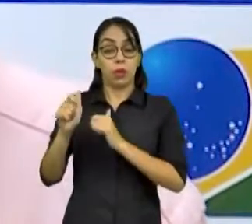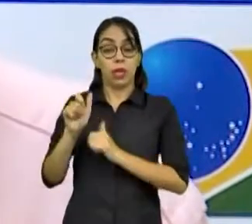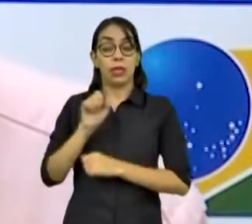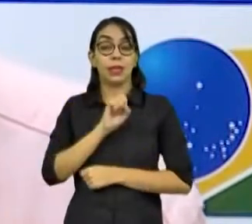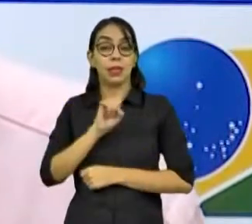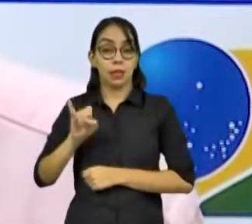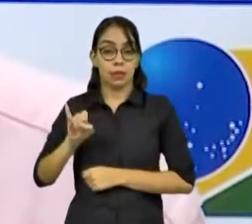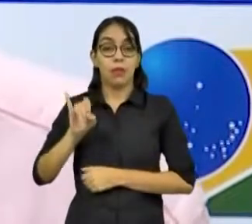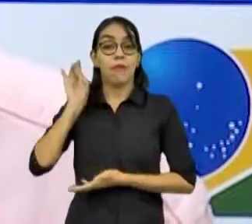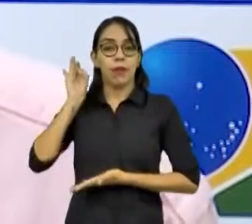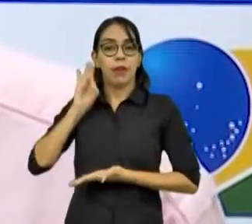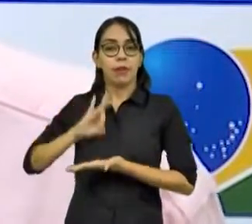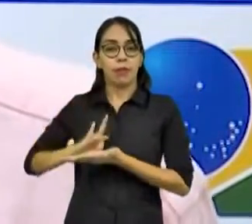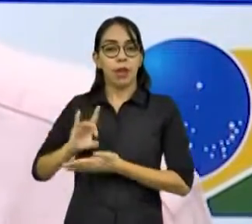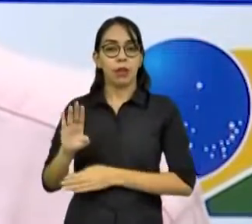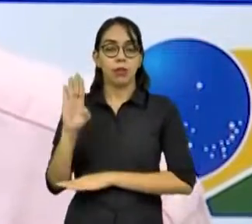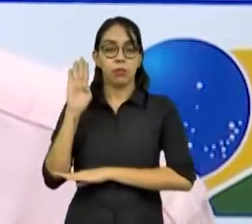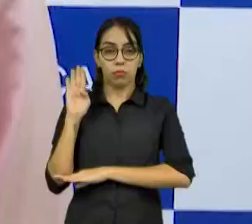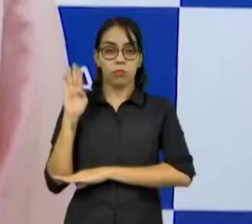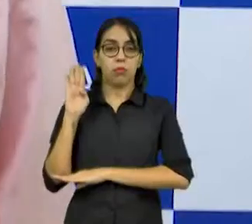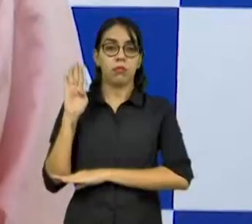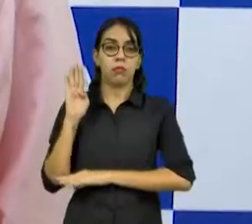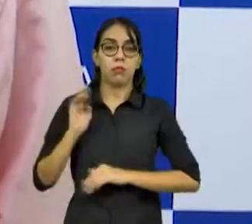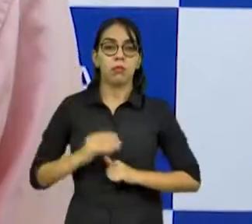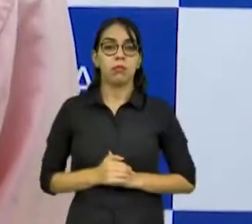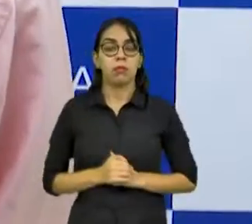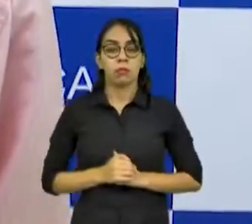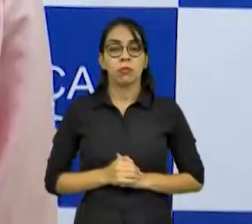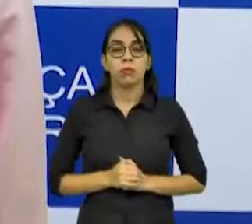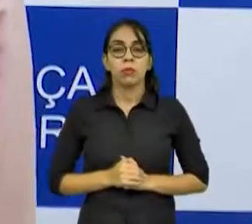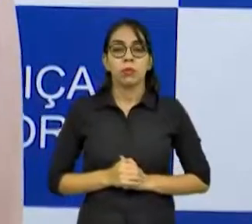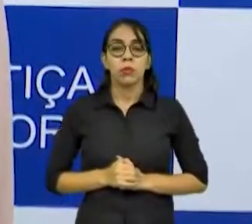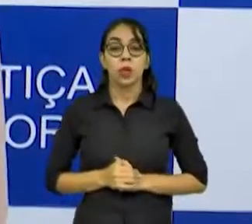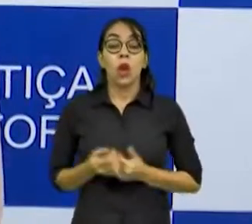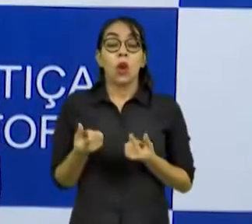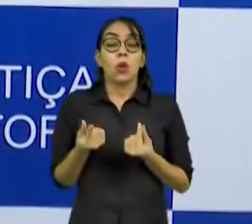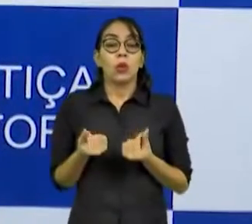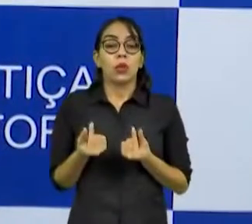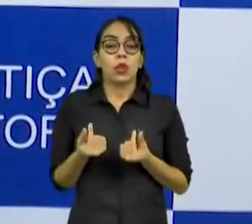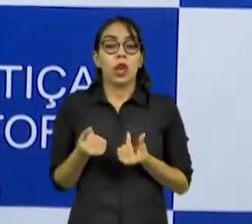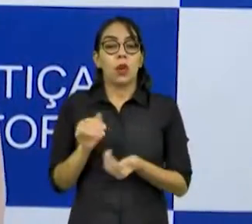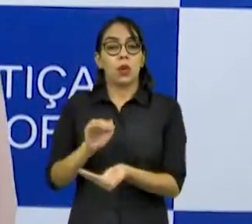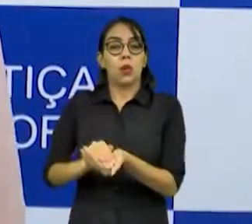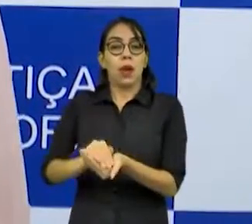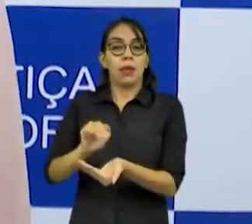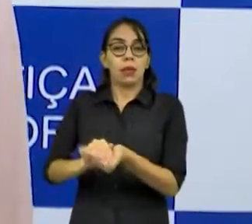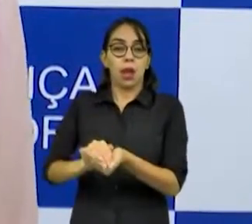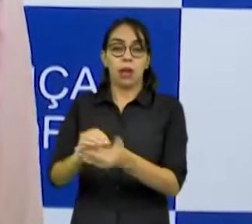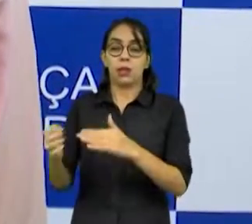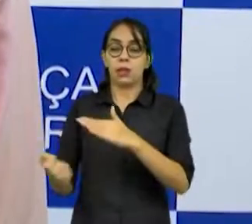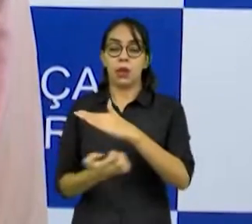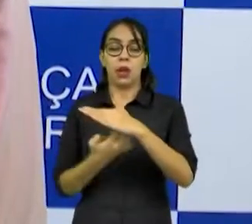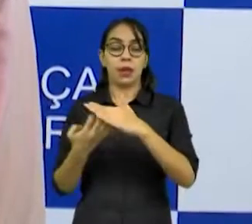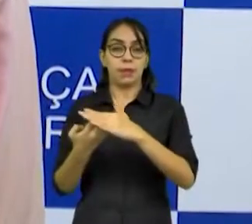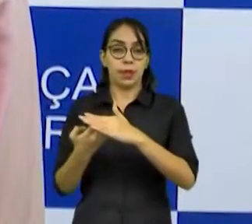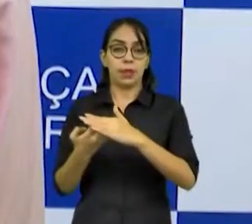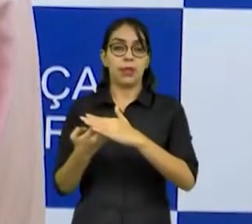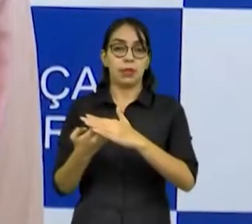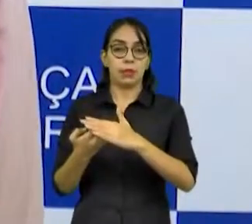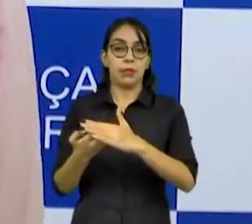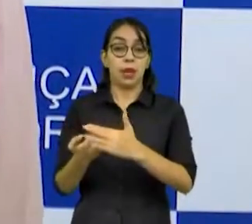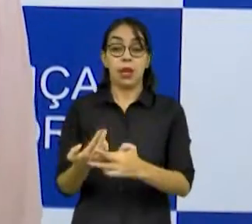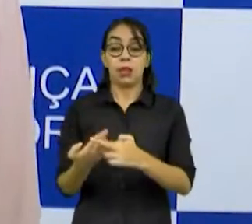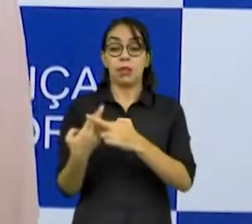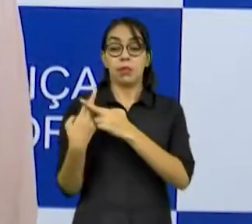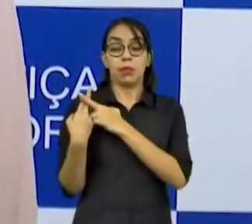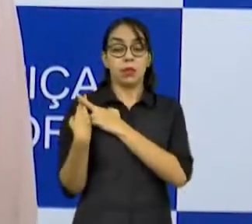tornarem oficialmente candidatos. O dinheiro fica custodiado junto à empresa e a partir do momento em que o pré-candidato se